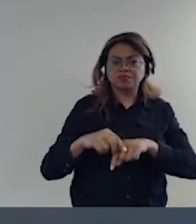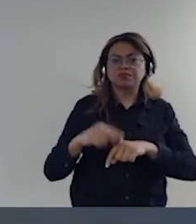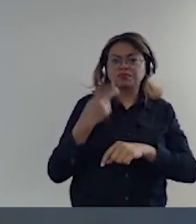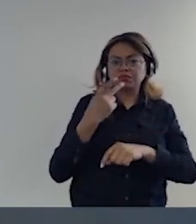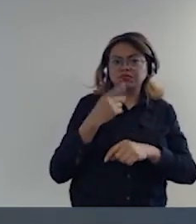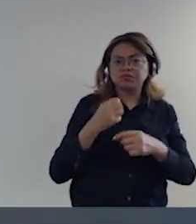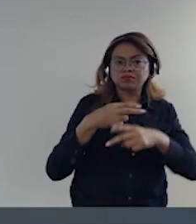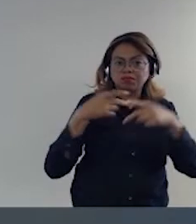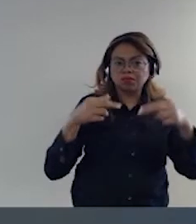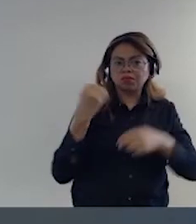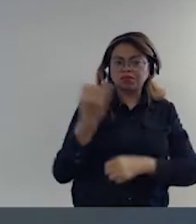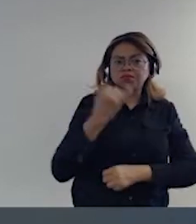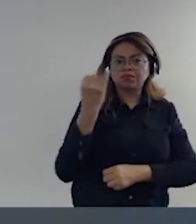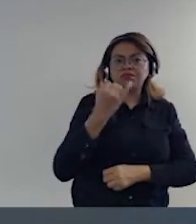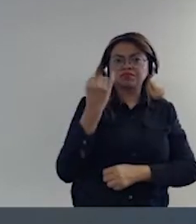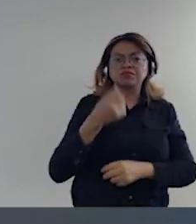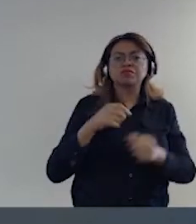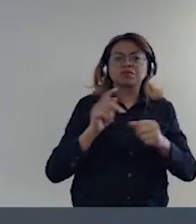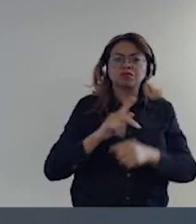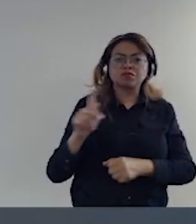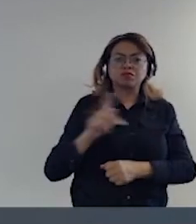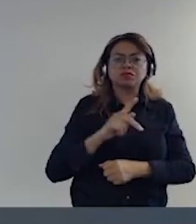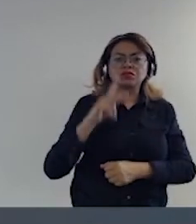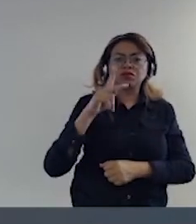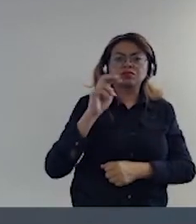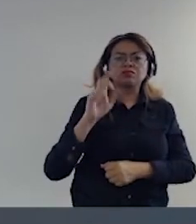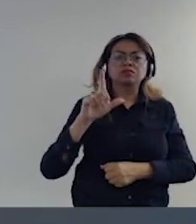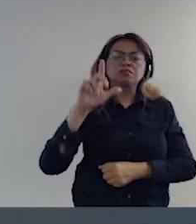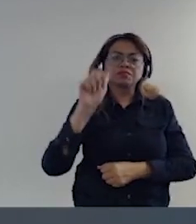consideração muito importante que foi feita pela professora Paula,